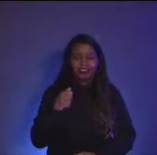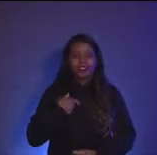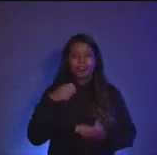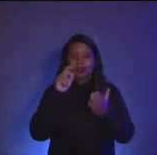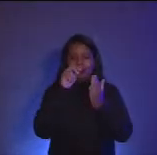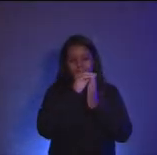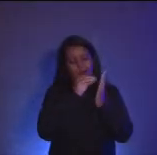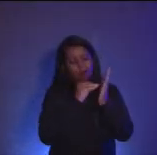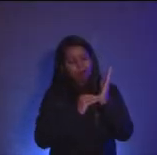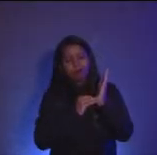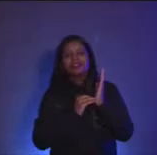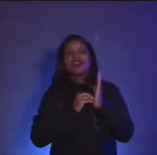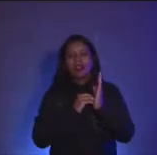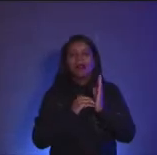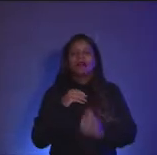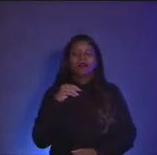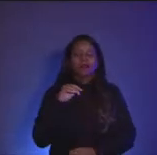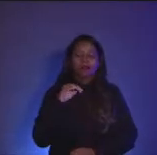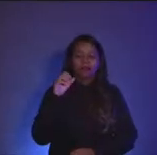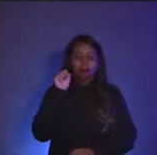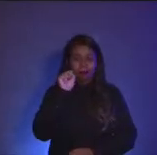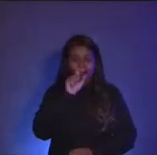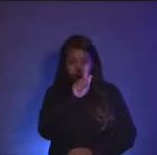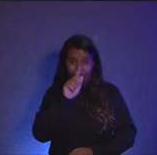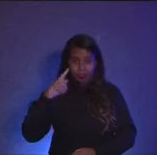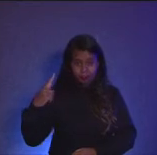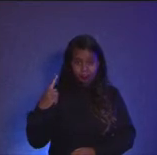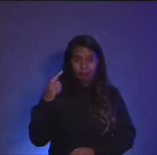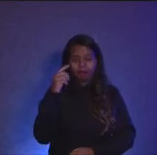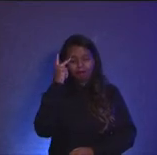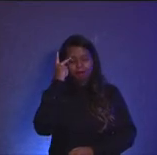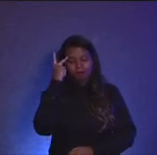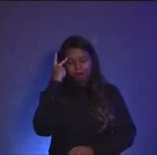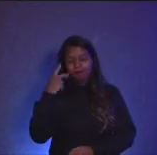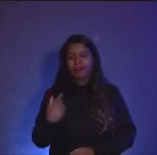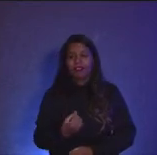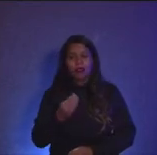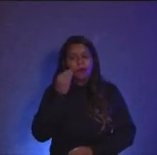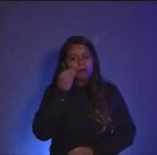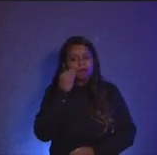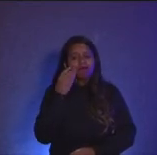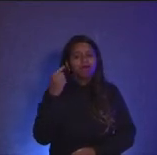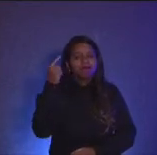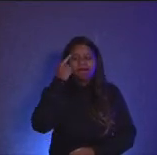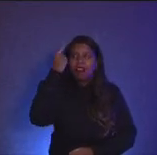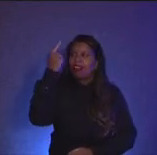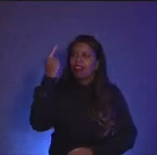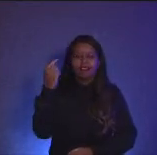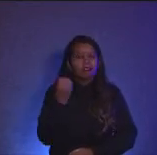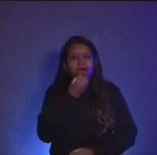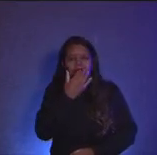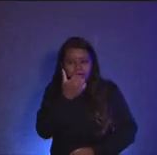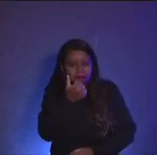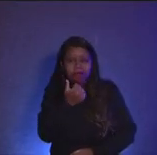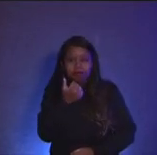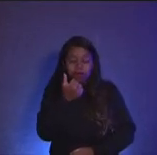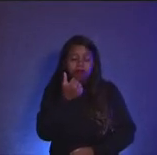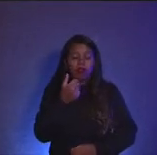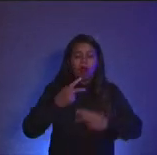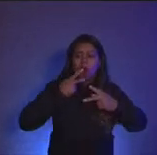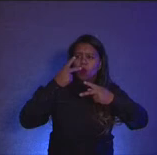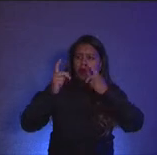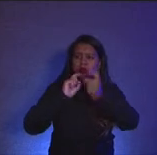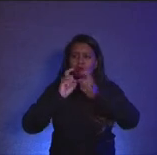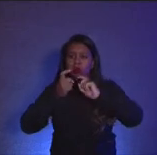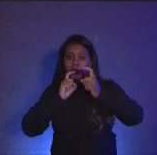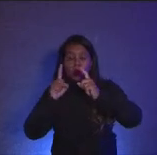Tô muito feliz com esse prêmio. Muito legal a ideia que o Vitor trouxe pra gente, para executar. Trabalhar, falar sobre aborto lá